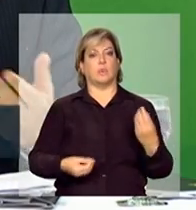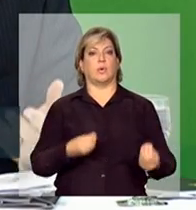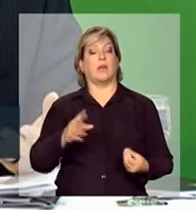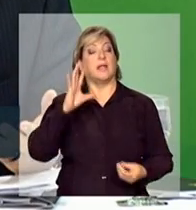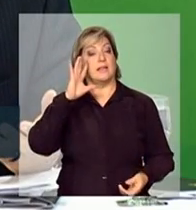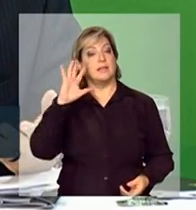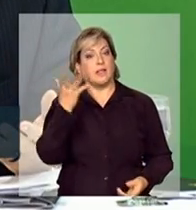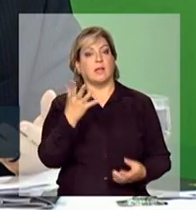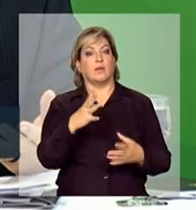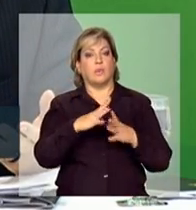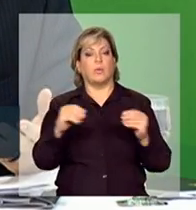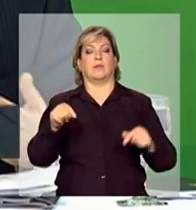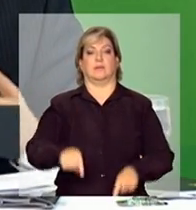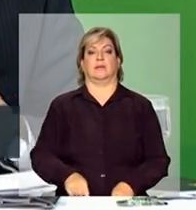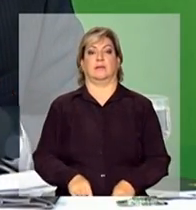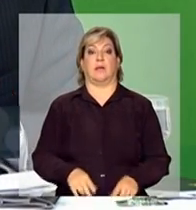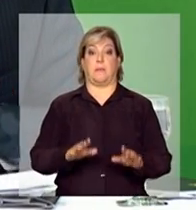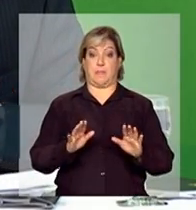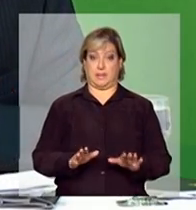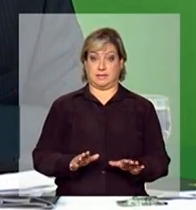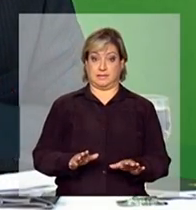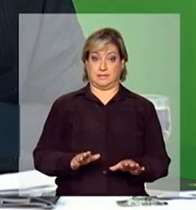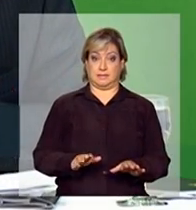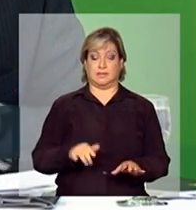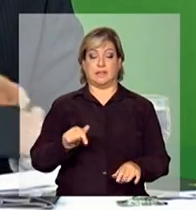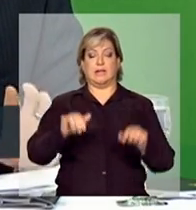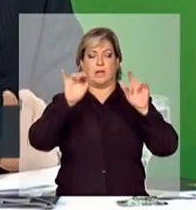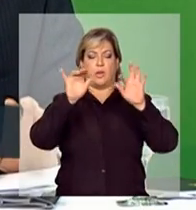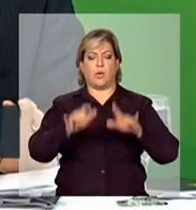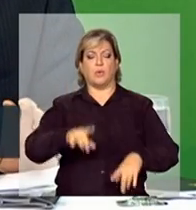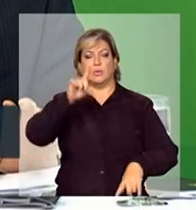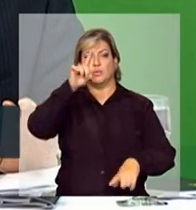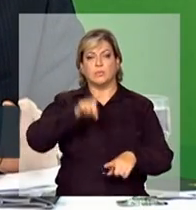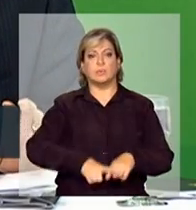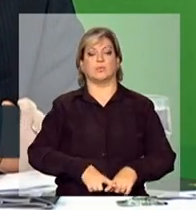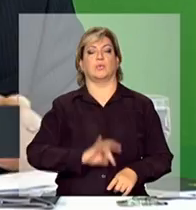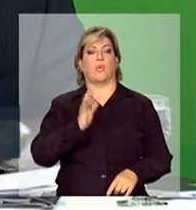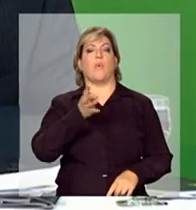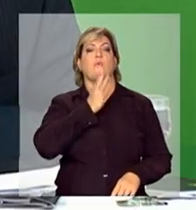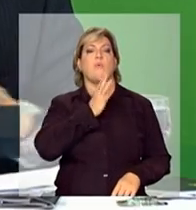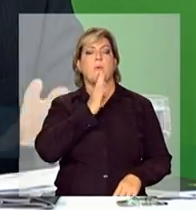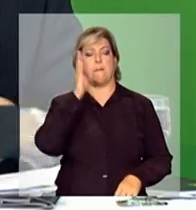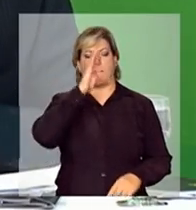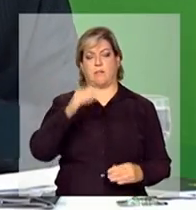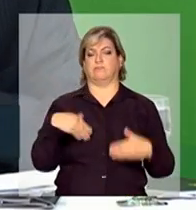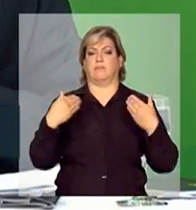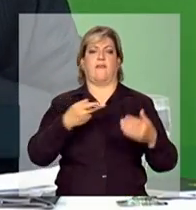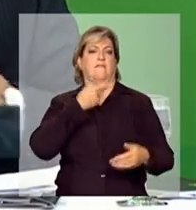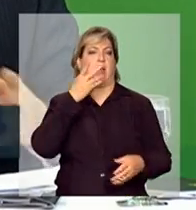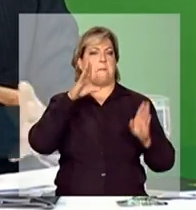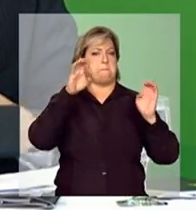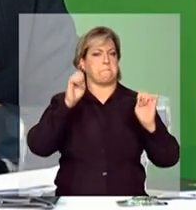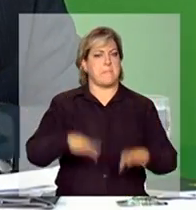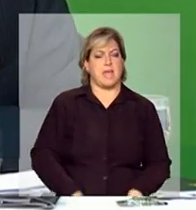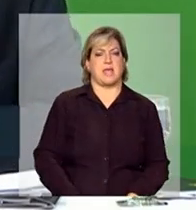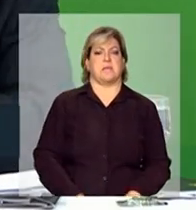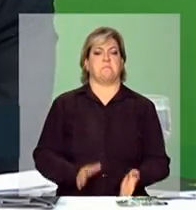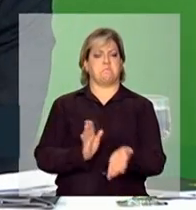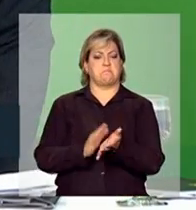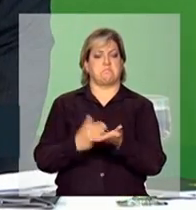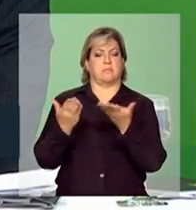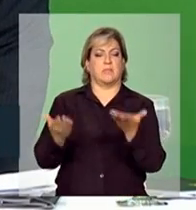vamos tentar superar agora o relatório inteiro reconhece os avanços do Brasil elogia destaca